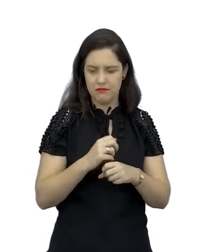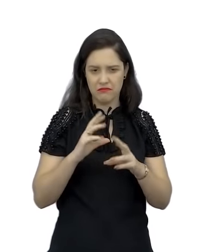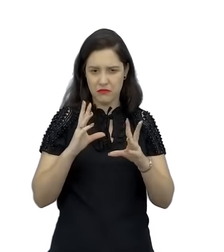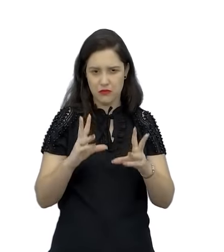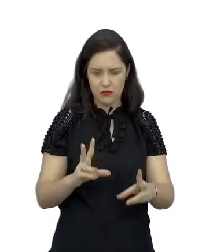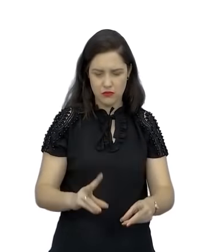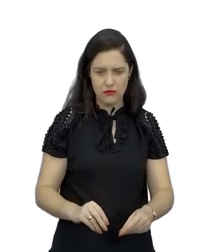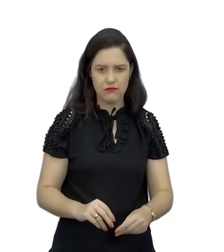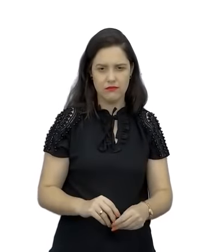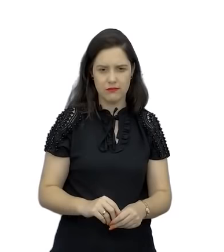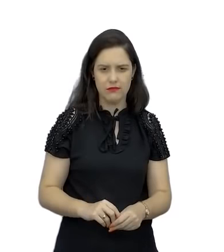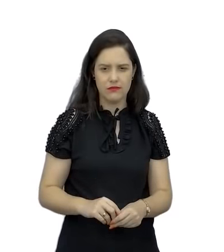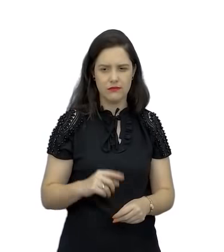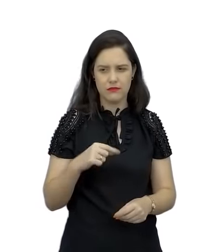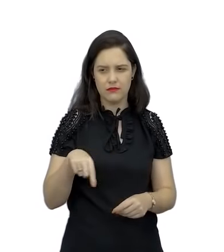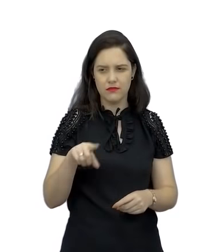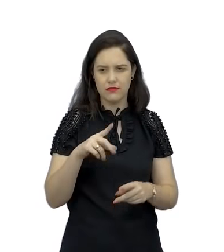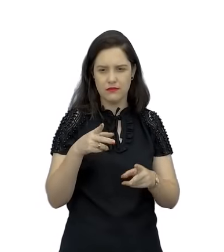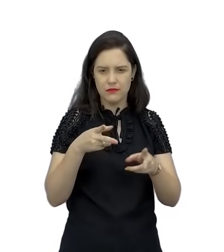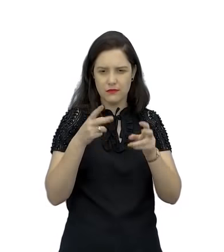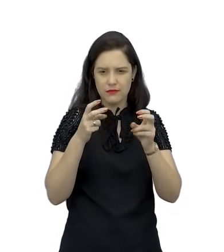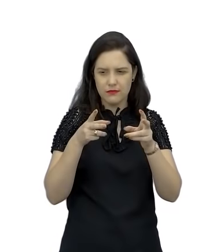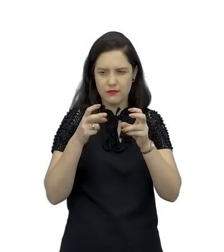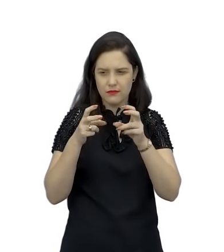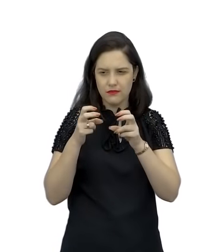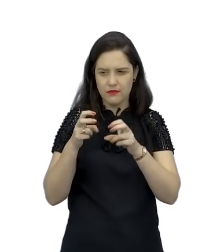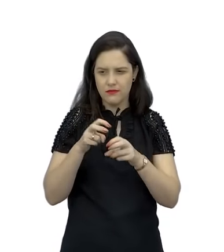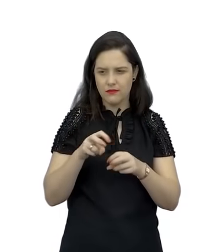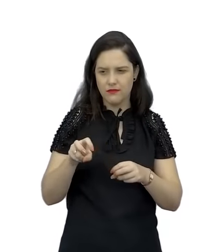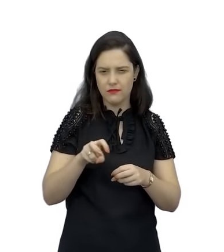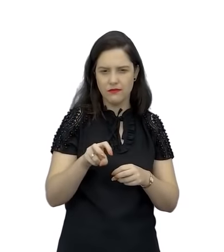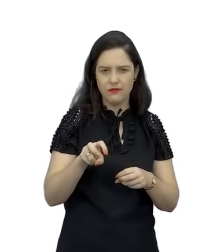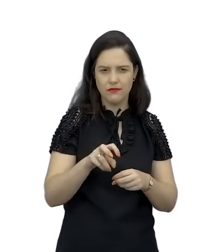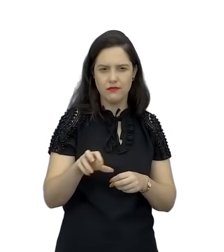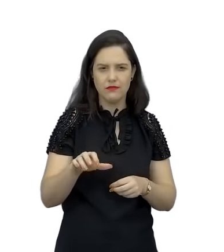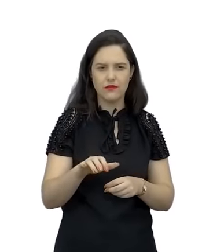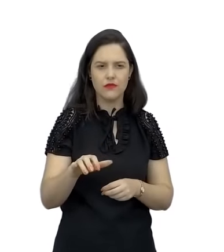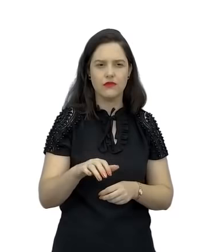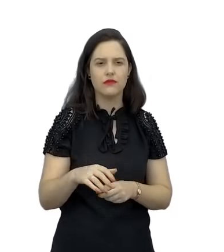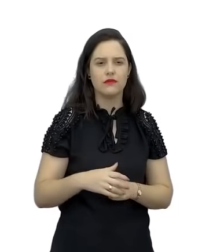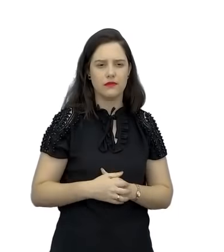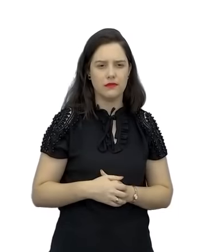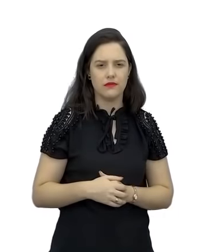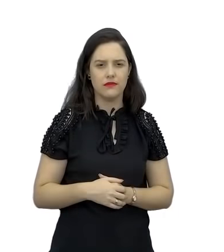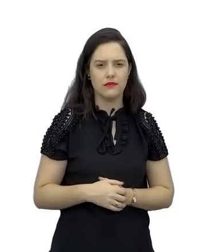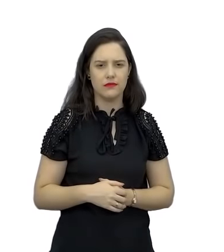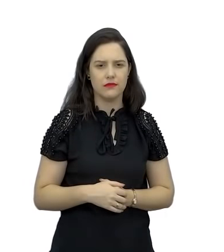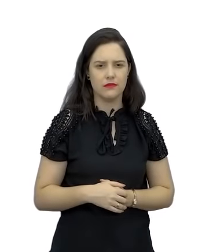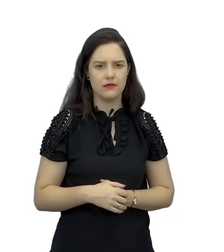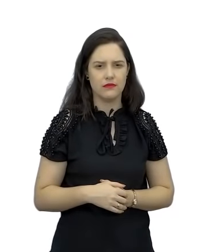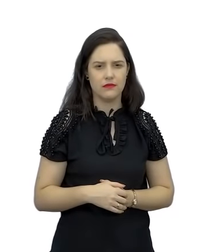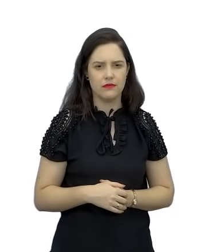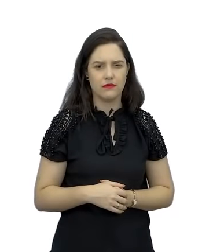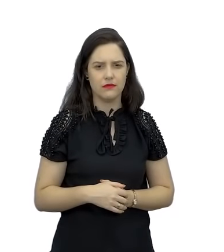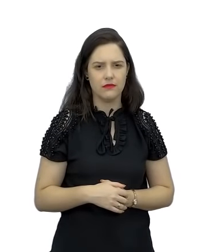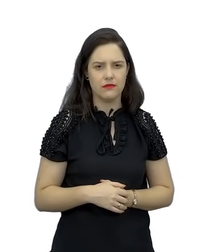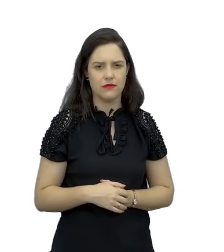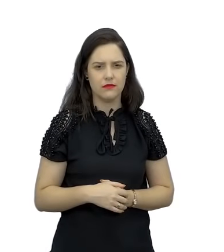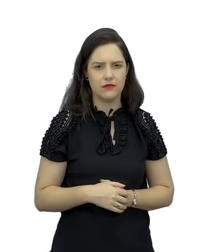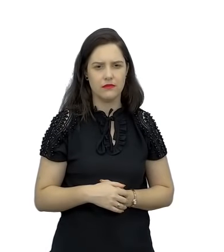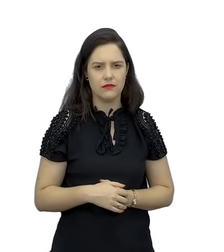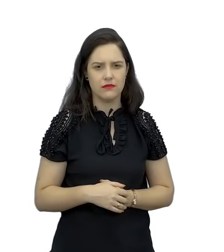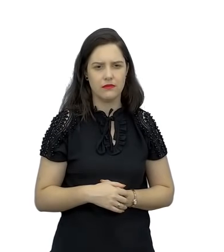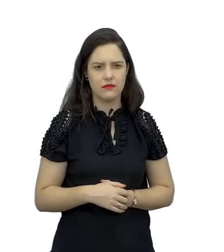cursor, não sei se vocês conseguem ver, mas eu vou me apropriar daquele que a gente passa aquele vermelhinho em cima, não sei fazer isso ainda,